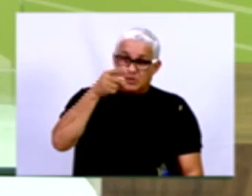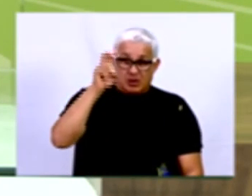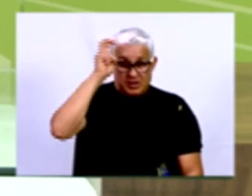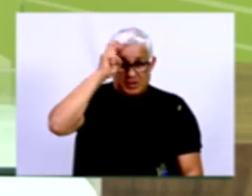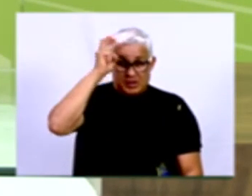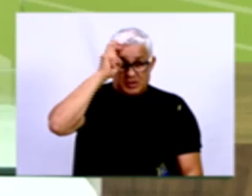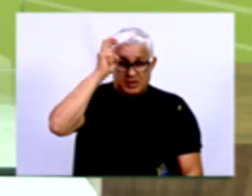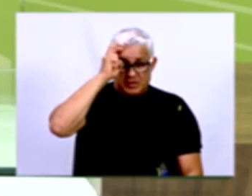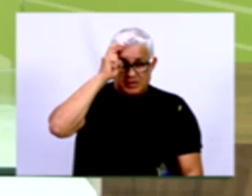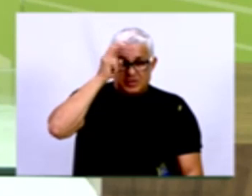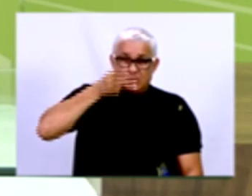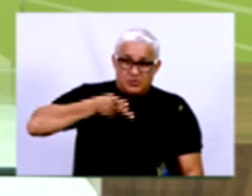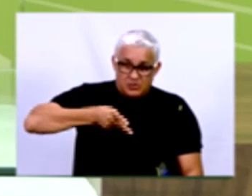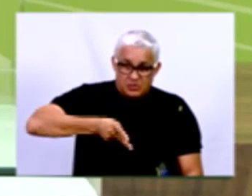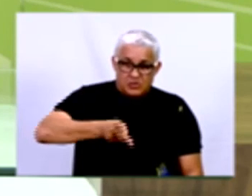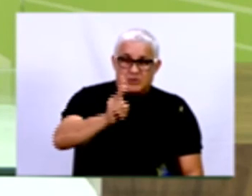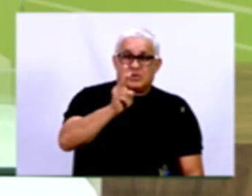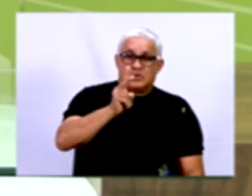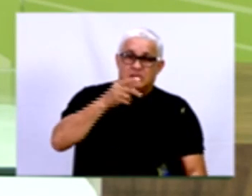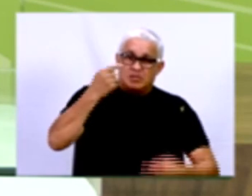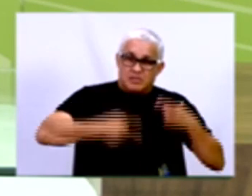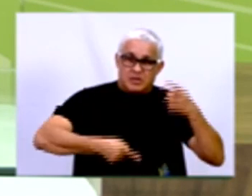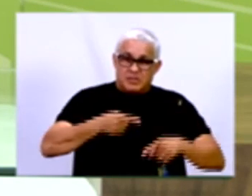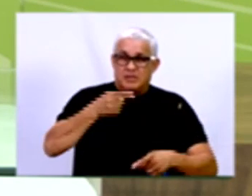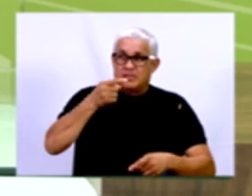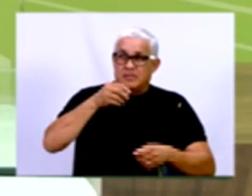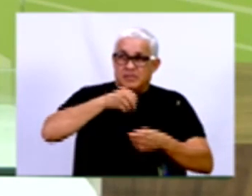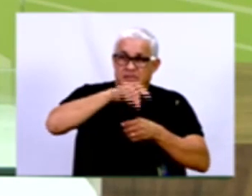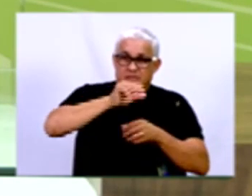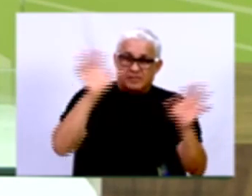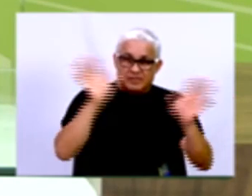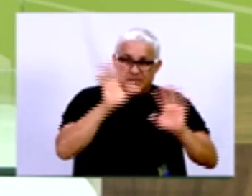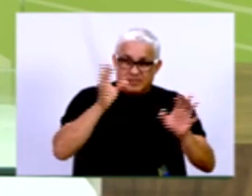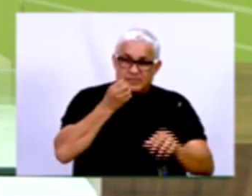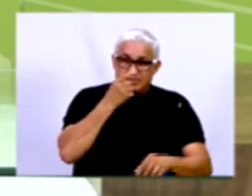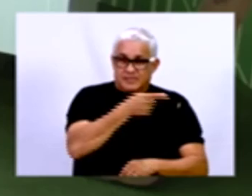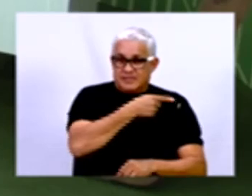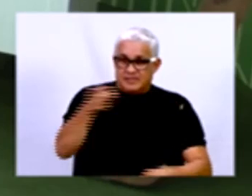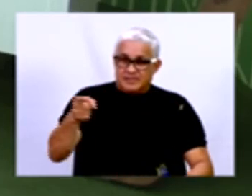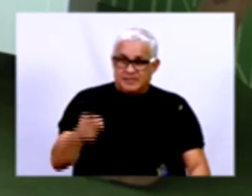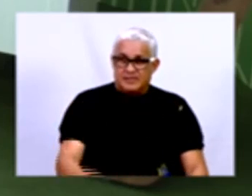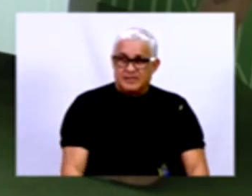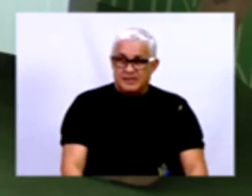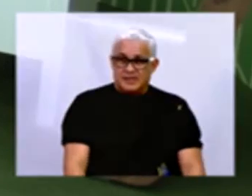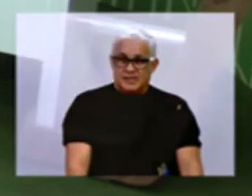quinta-feira para continuarmos discutindo esse conteúdo. Até mais, tenha uma boa semana.